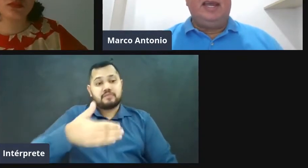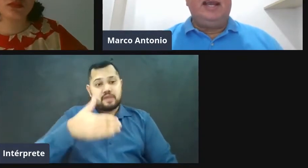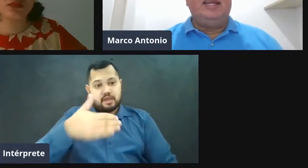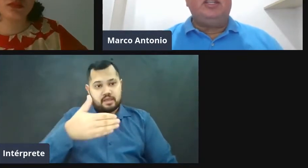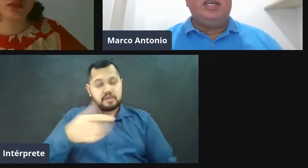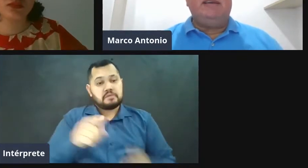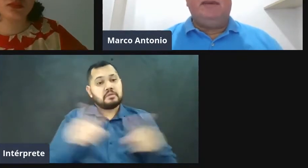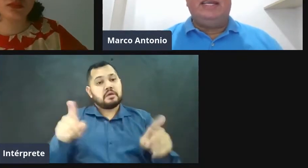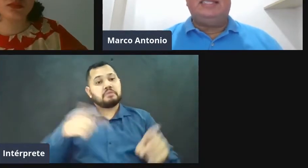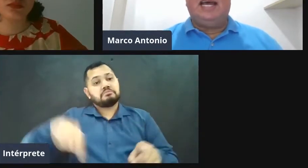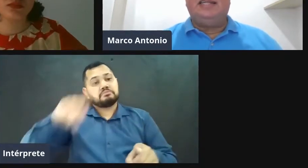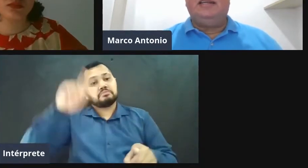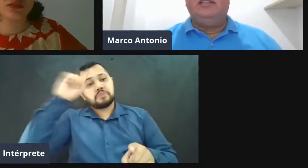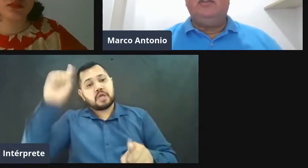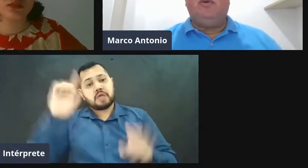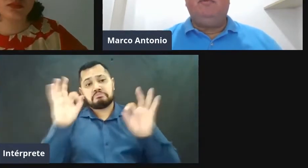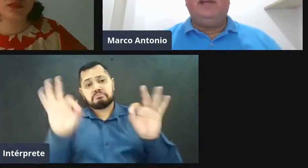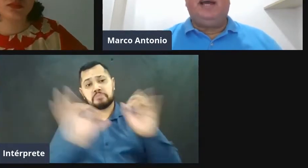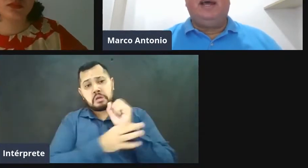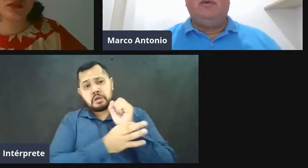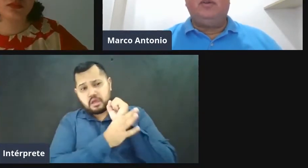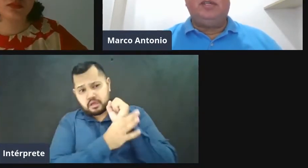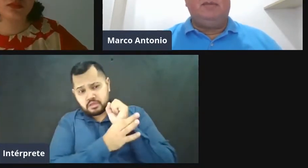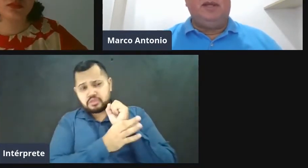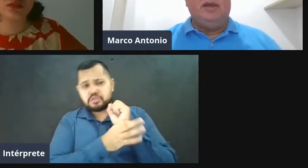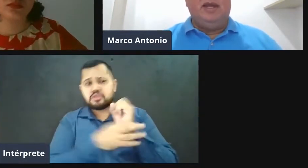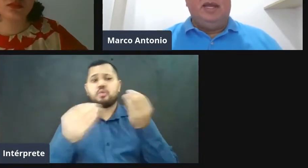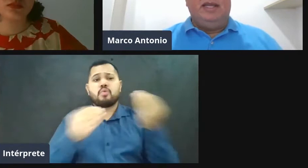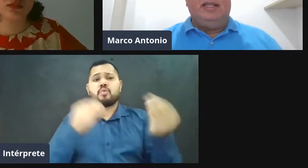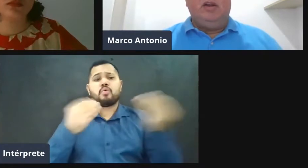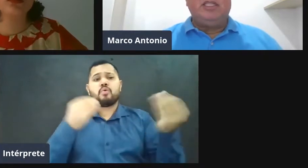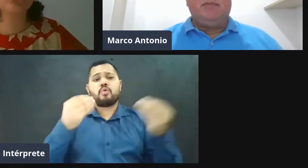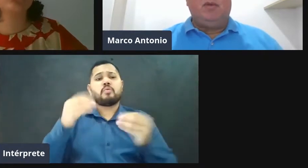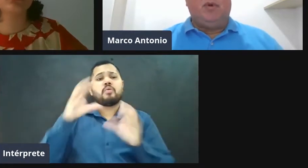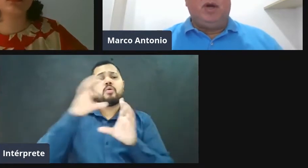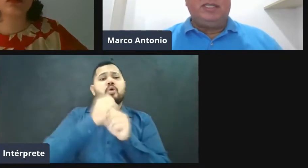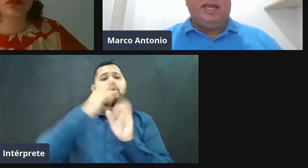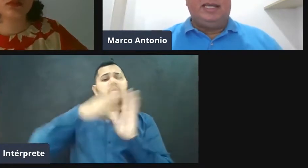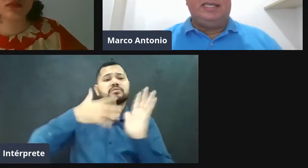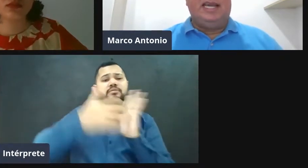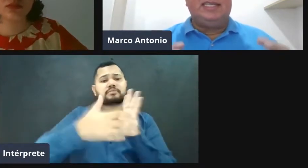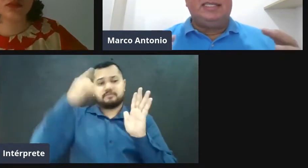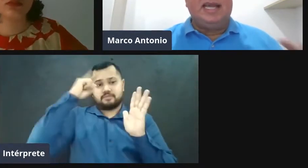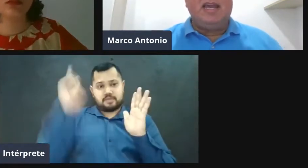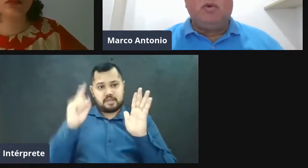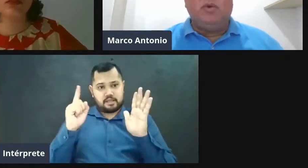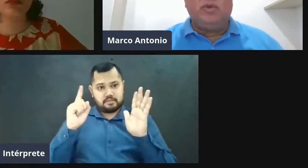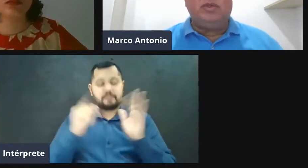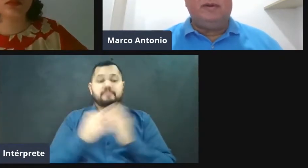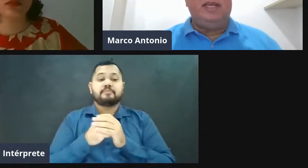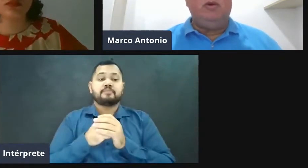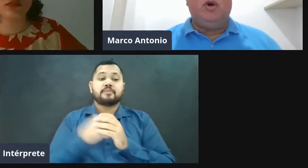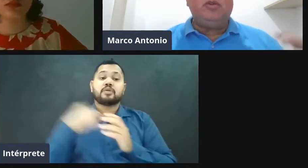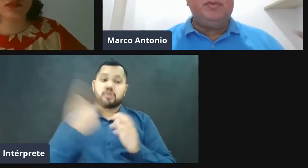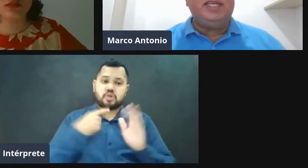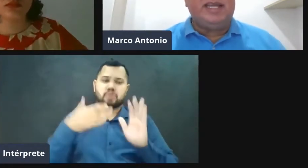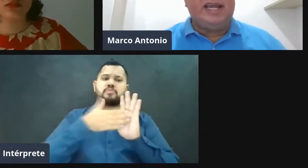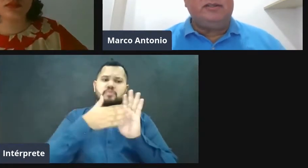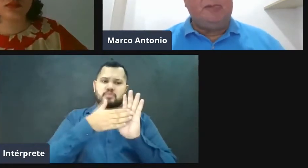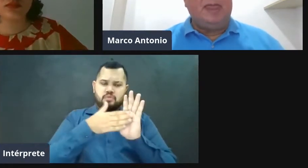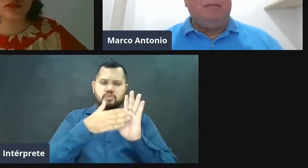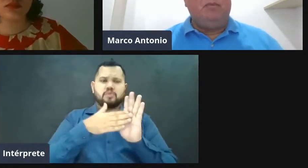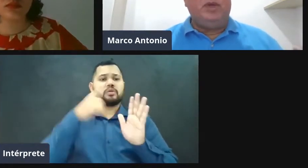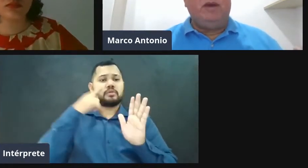não temos ainda nem a garantia exata de como ficará o nosso orçamento. Então, a nossa proposta é assim, acessar recursos em